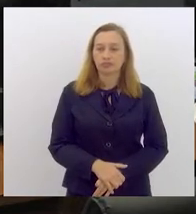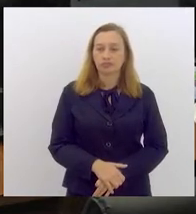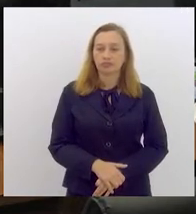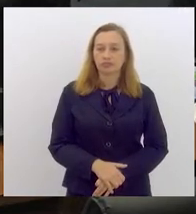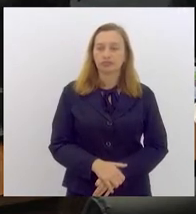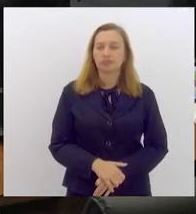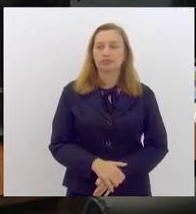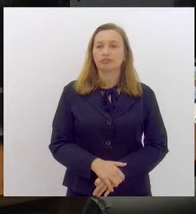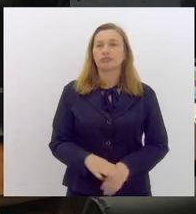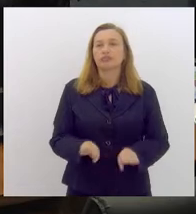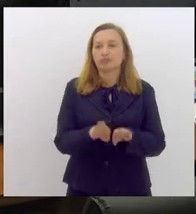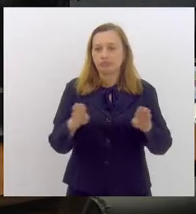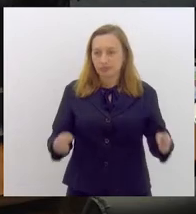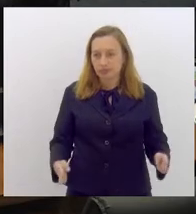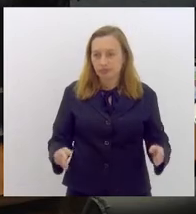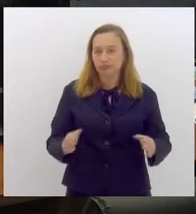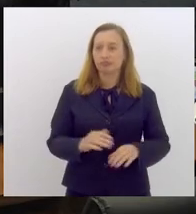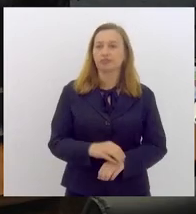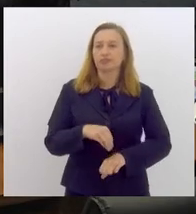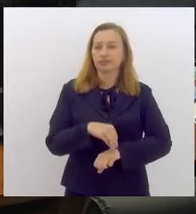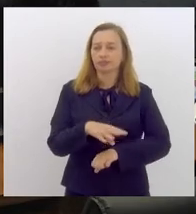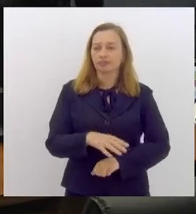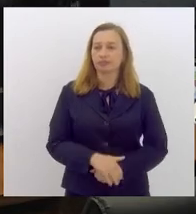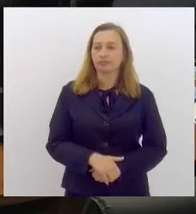Há sobre a mesa o seguinte destaque.